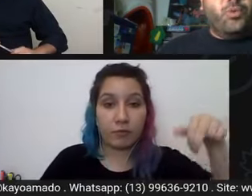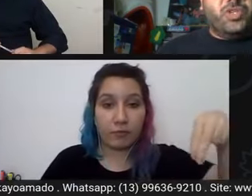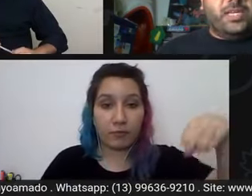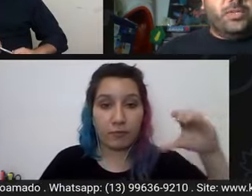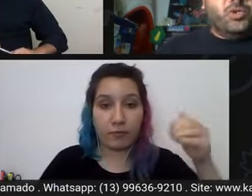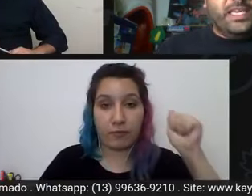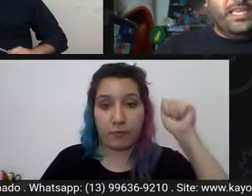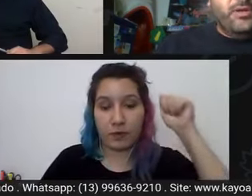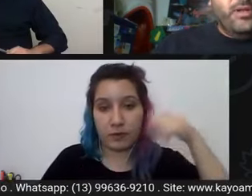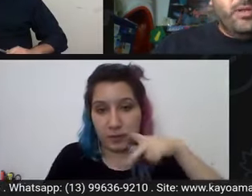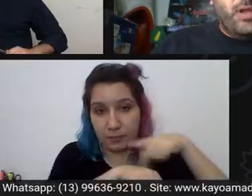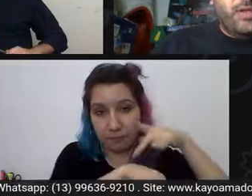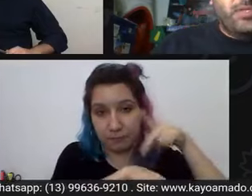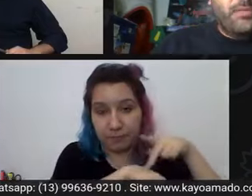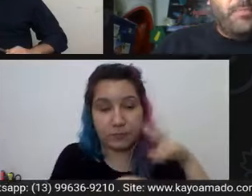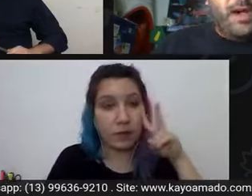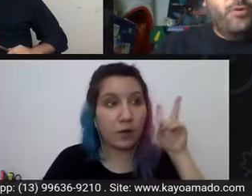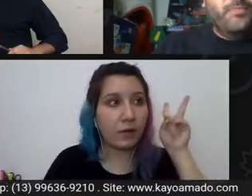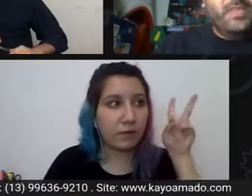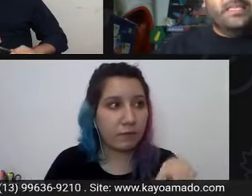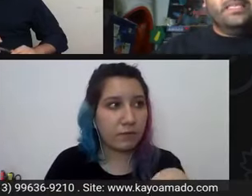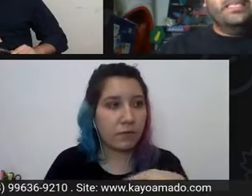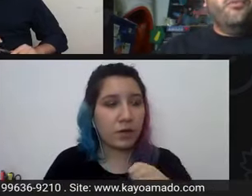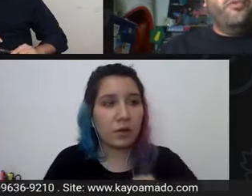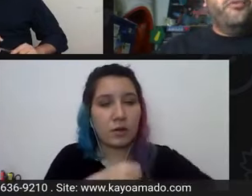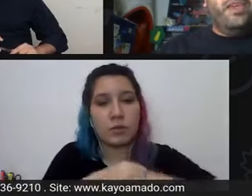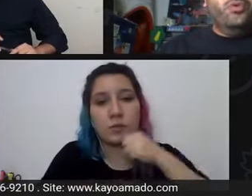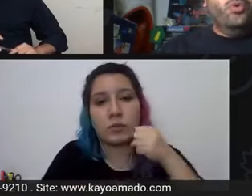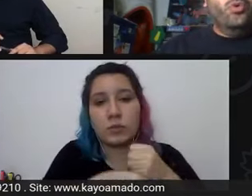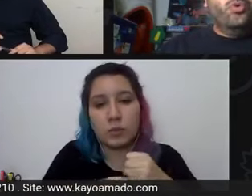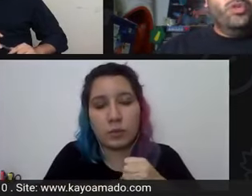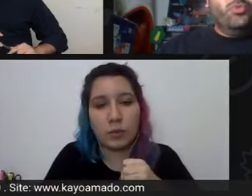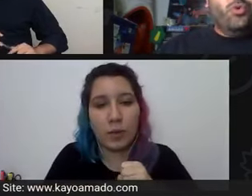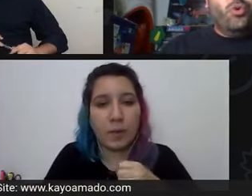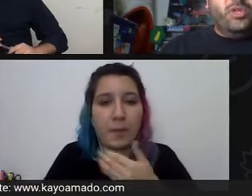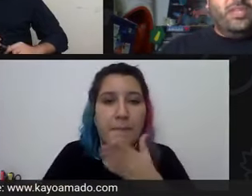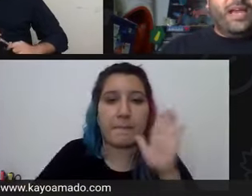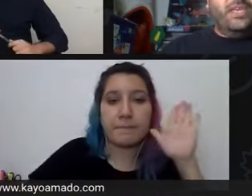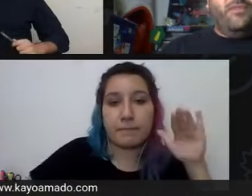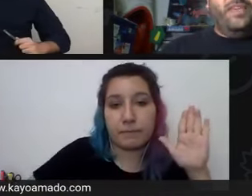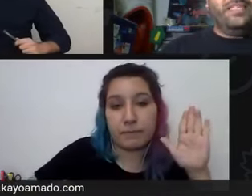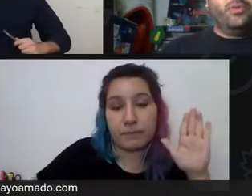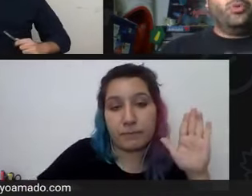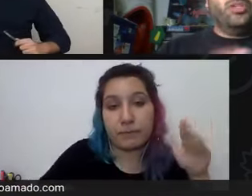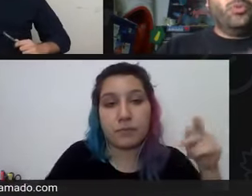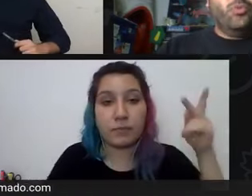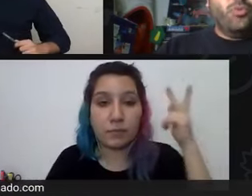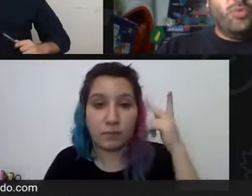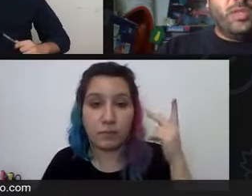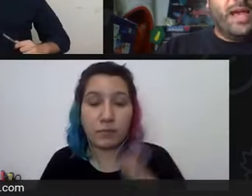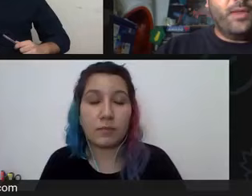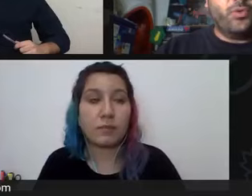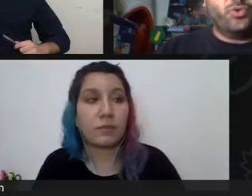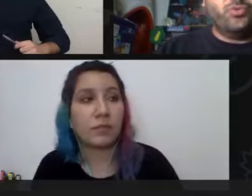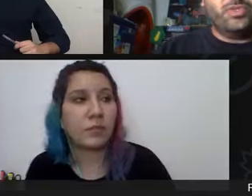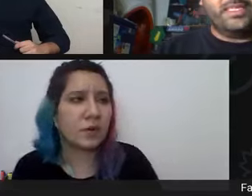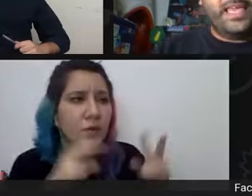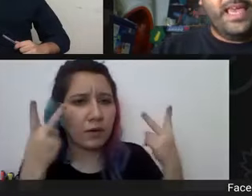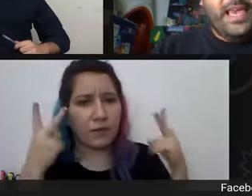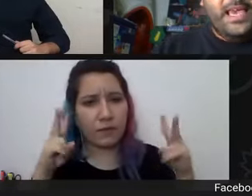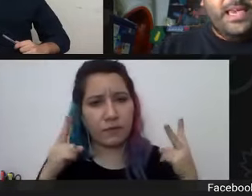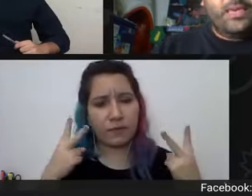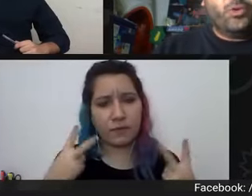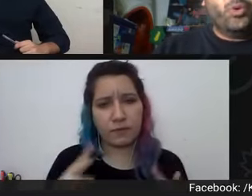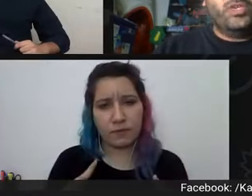vem há alguns anos aqui no litoral de São Paulo desenvolvendo o turismo comunitário. O que vem ser o turismo comunitário? Eu costumo